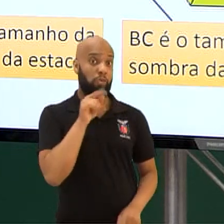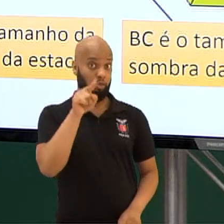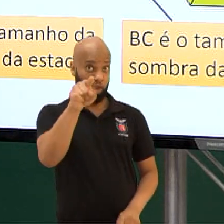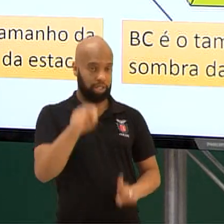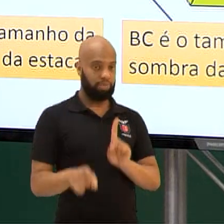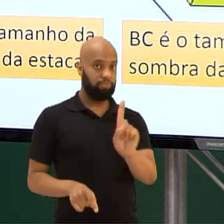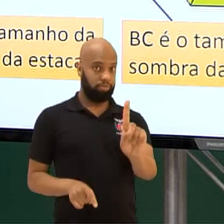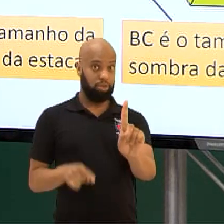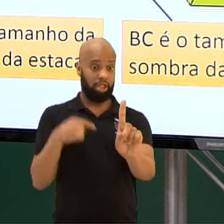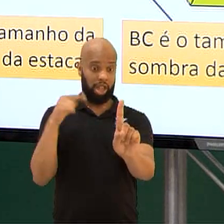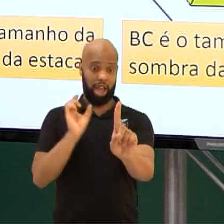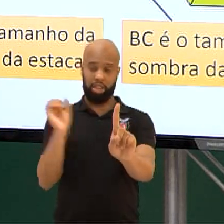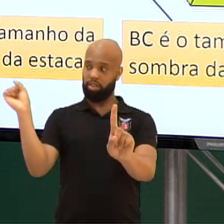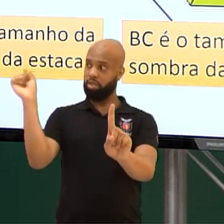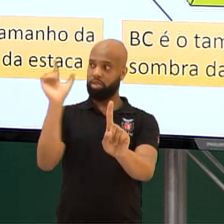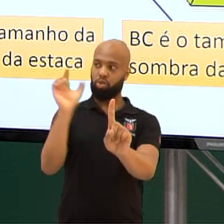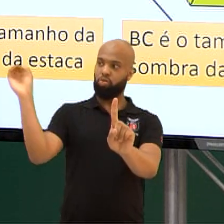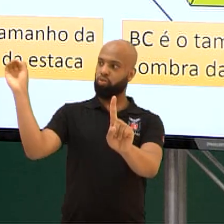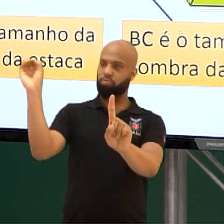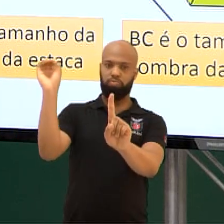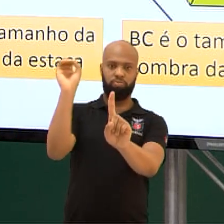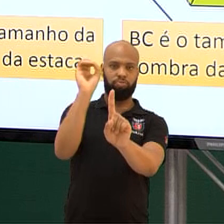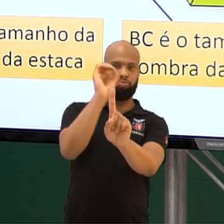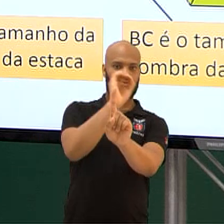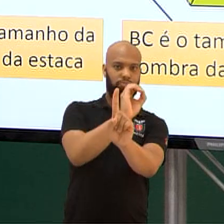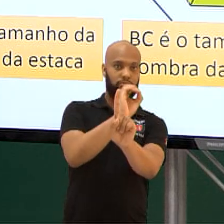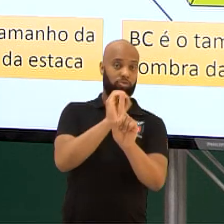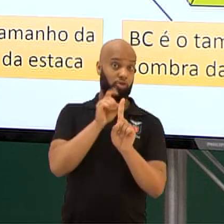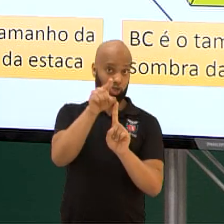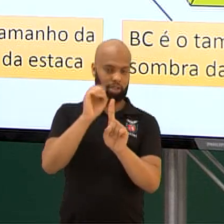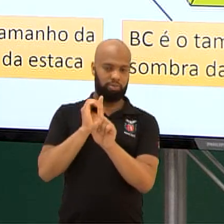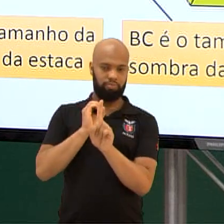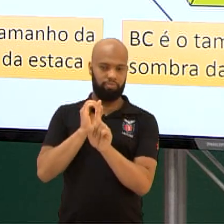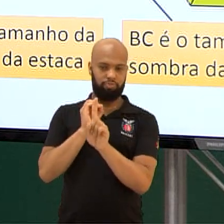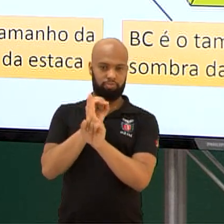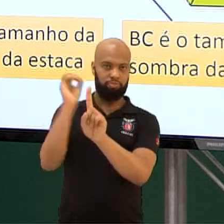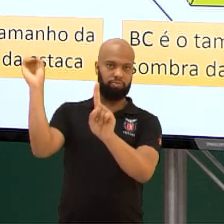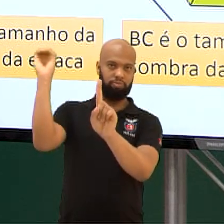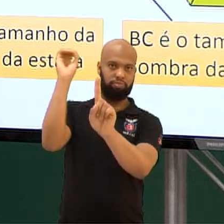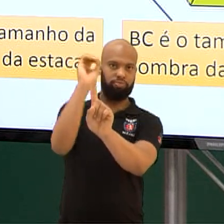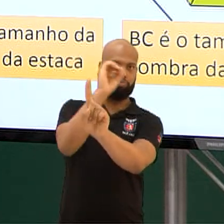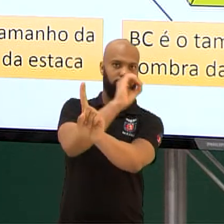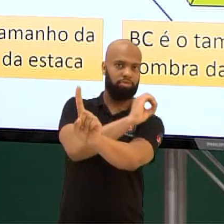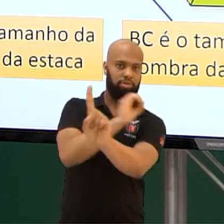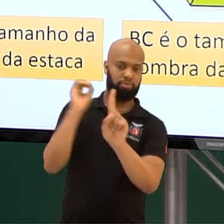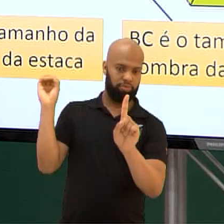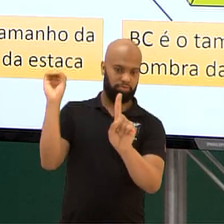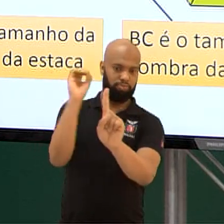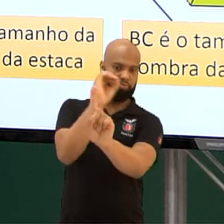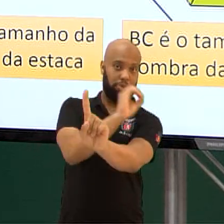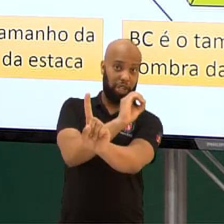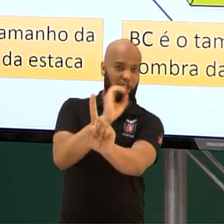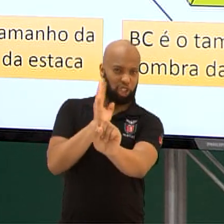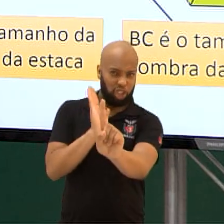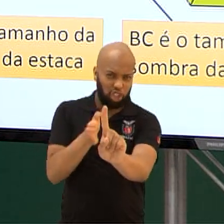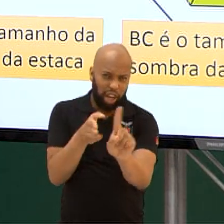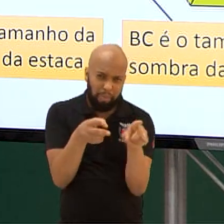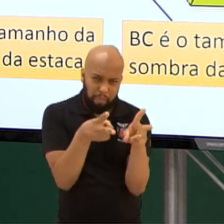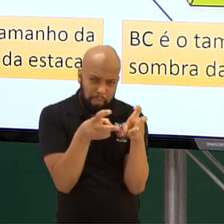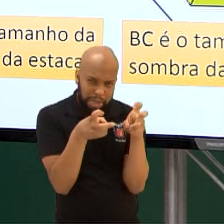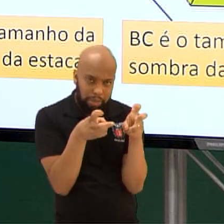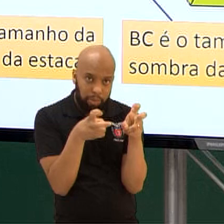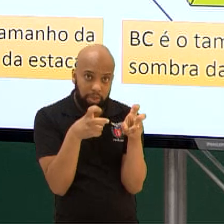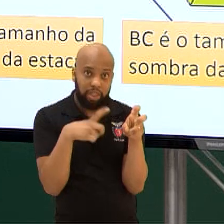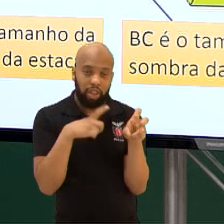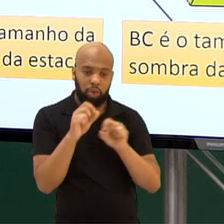e não caminhou sozinho também, na companhia do pai, de algum amigo, né, da mãe e tal, você deve perceber que vocês